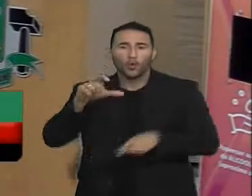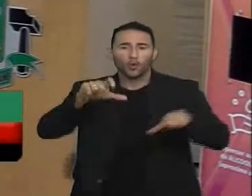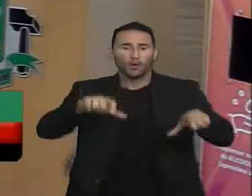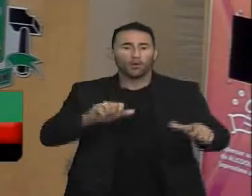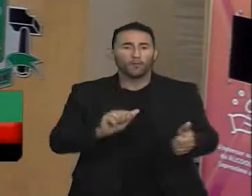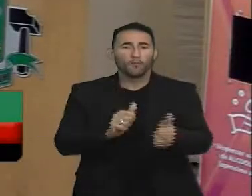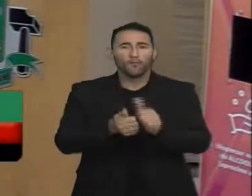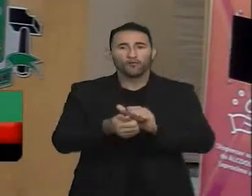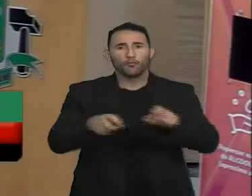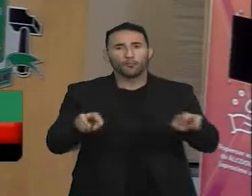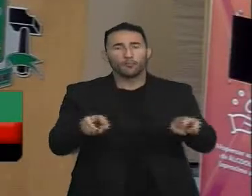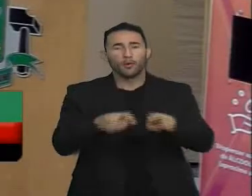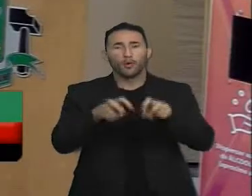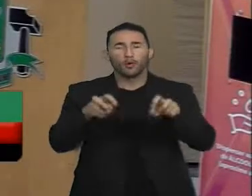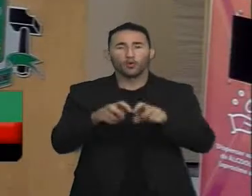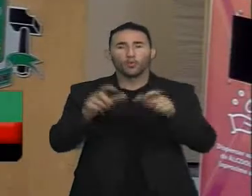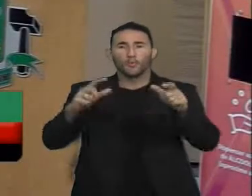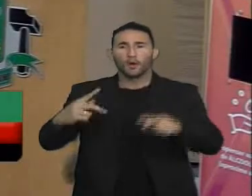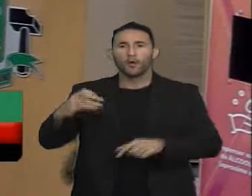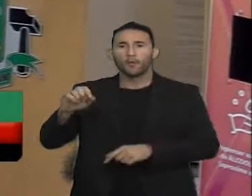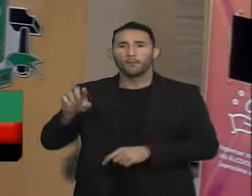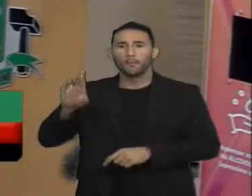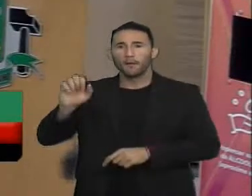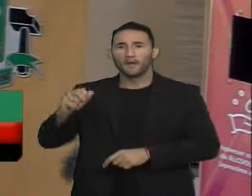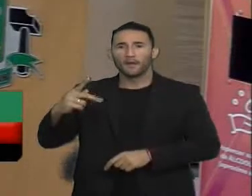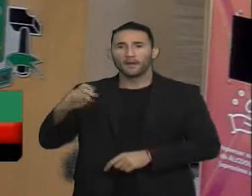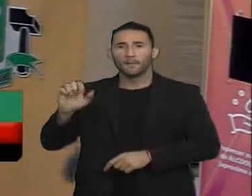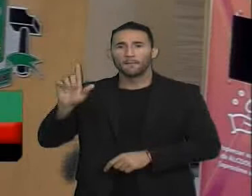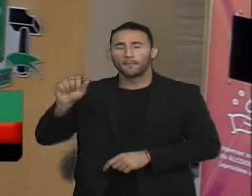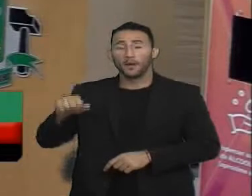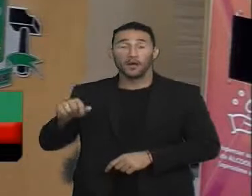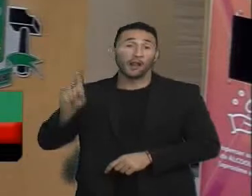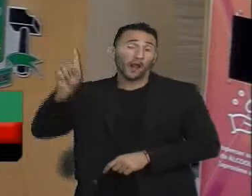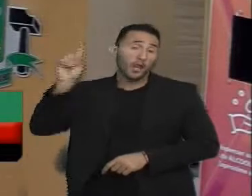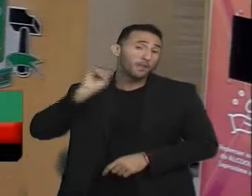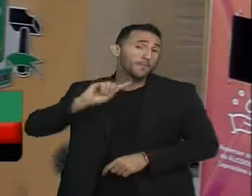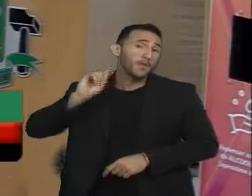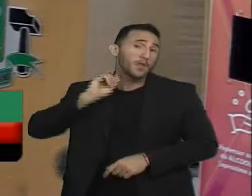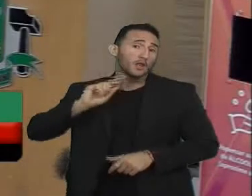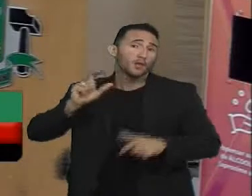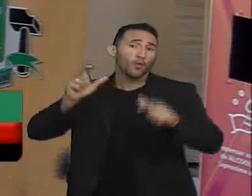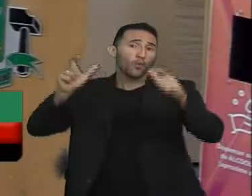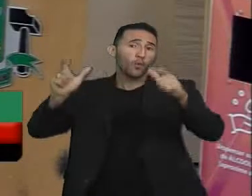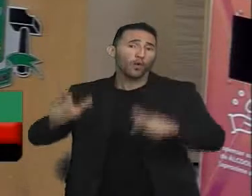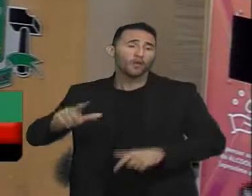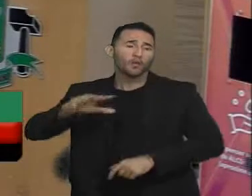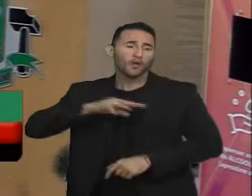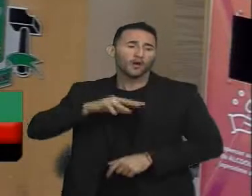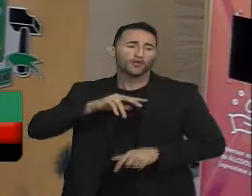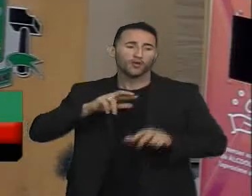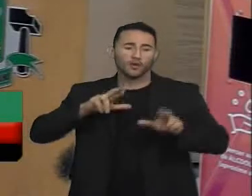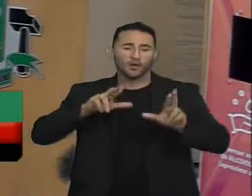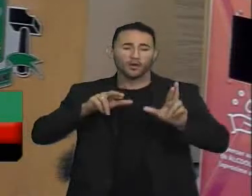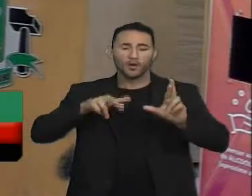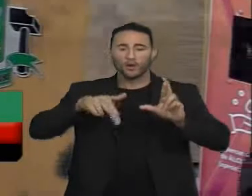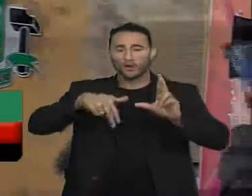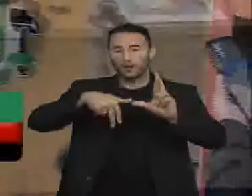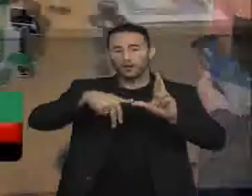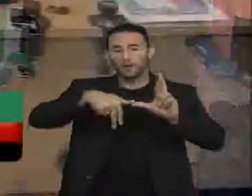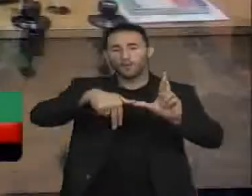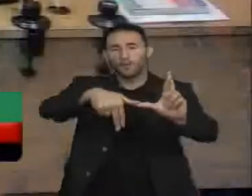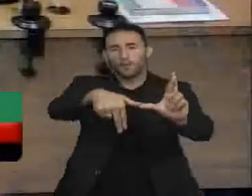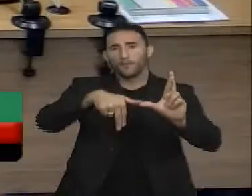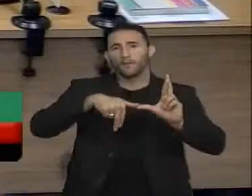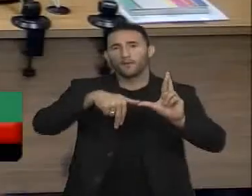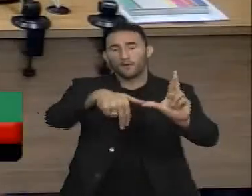no bairro Pedra Branca, em Ribeirão das Neves, Minas Gerais. Está em discussão a